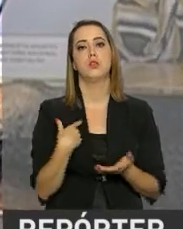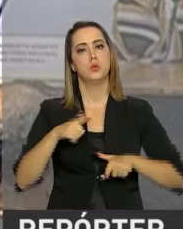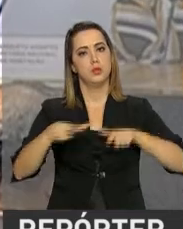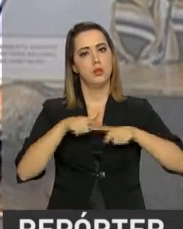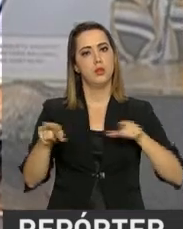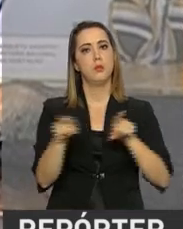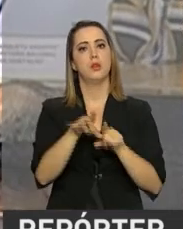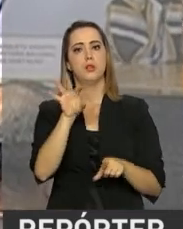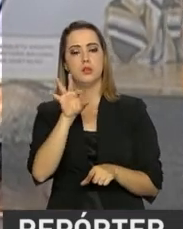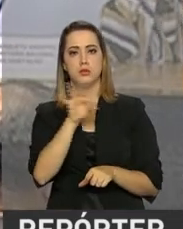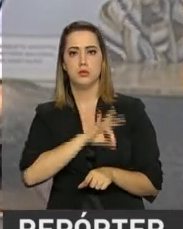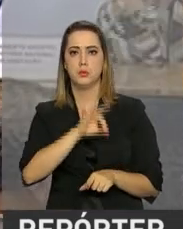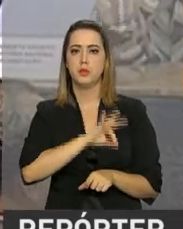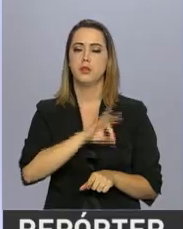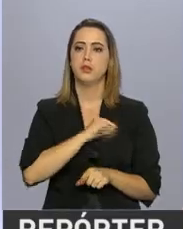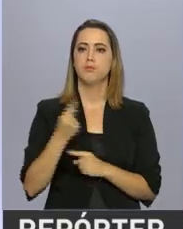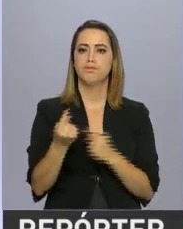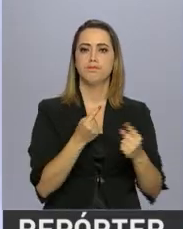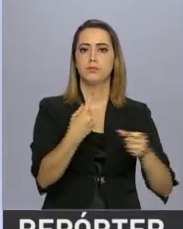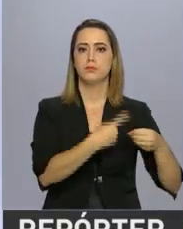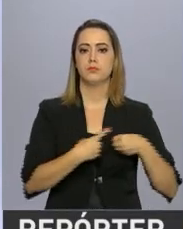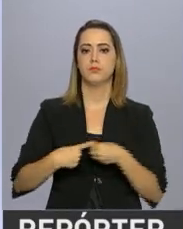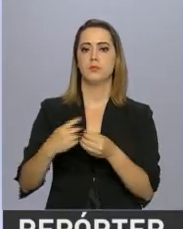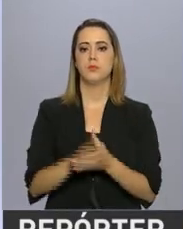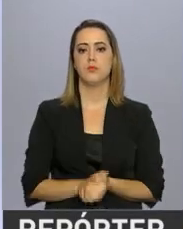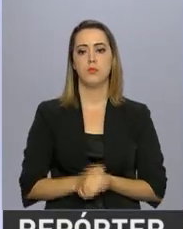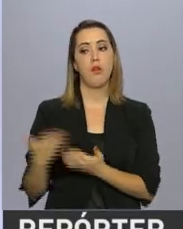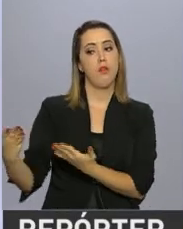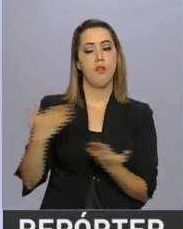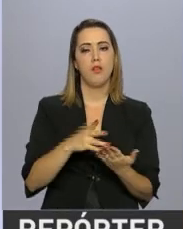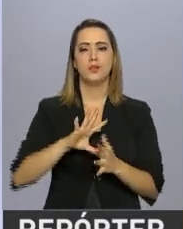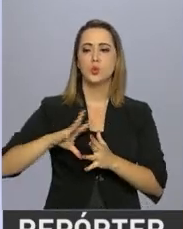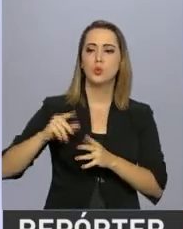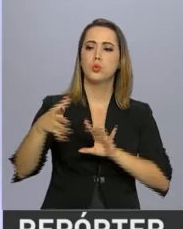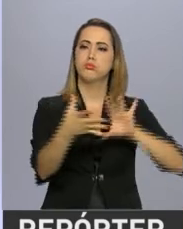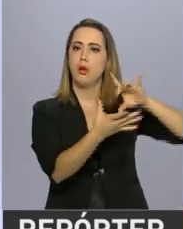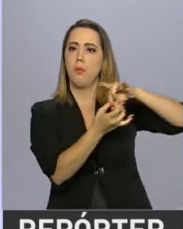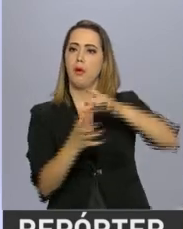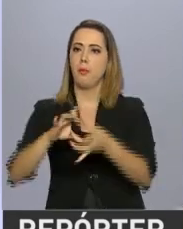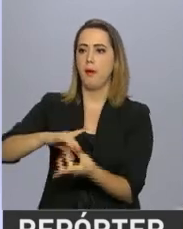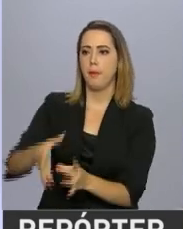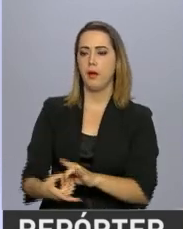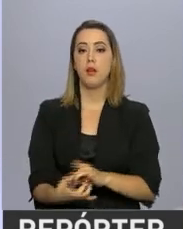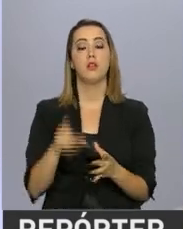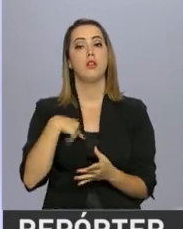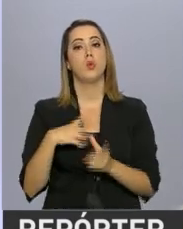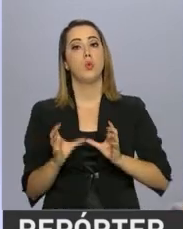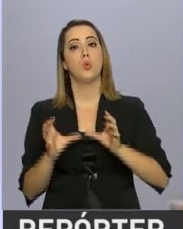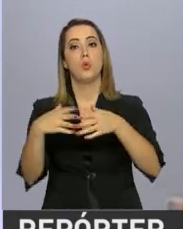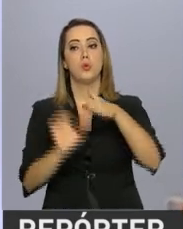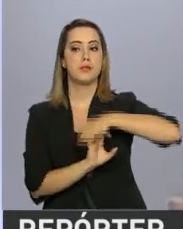ea renda das cidades onde as obras não serem entregues em toda a cadeia cadeia do fornecedor do material a equipe que trabalha diretamente locado na